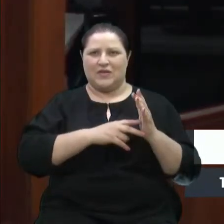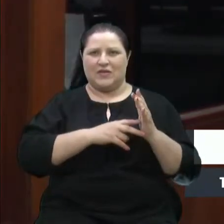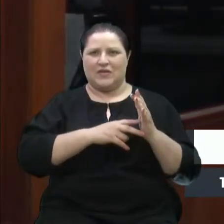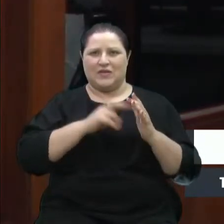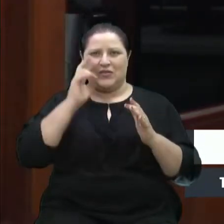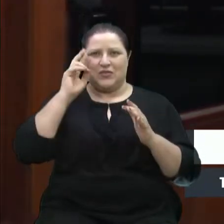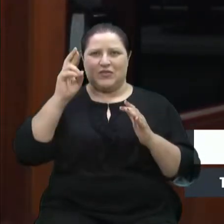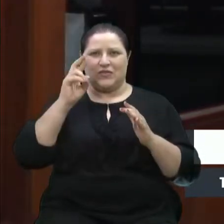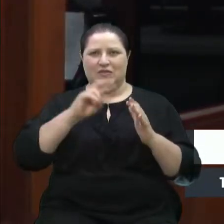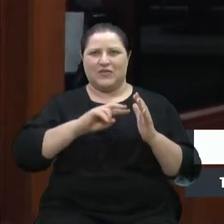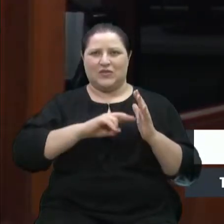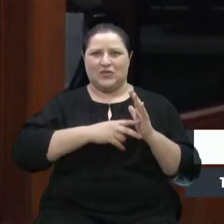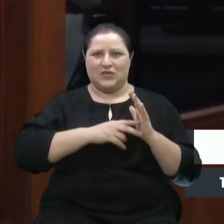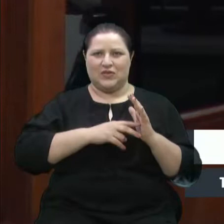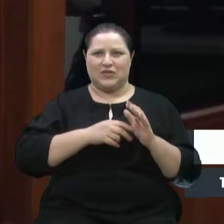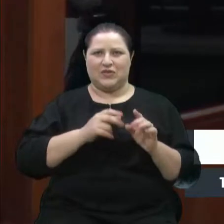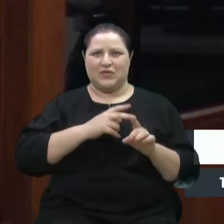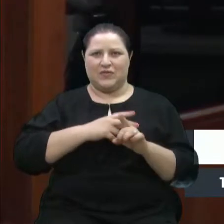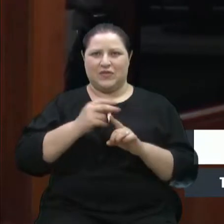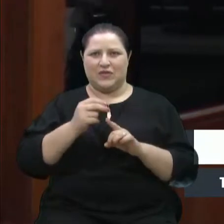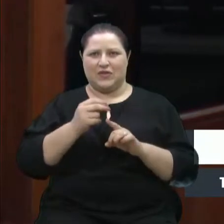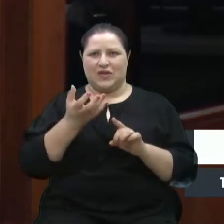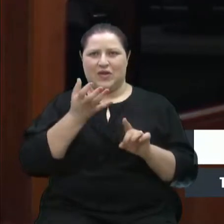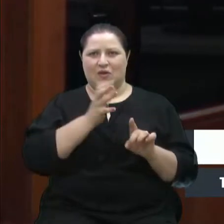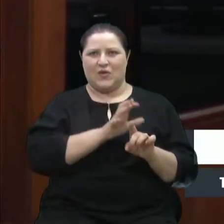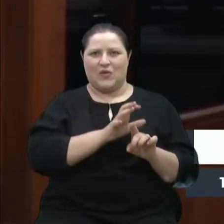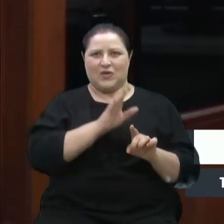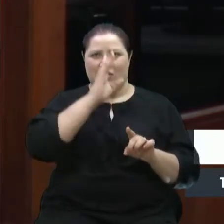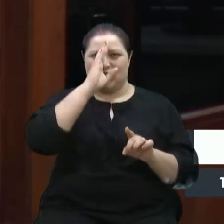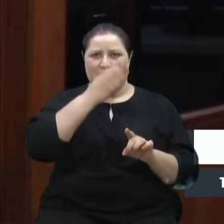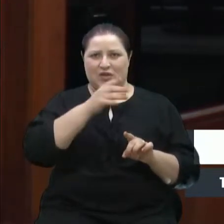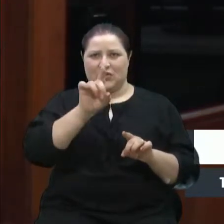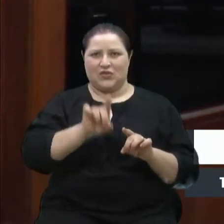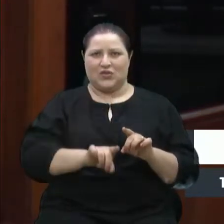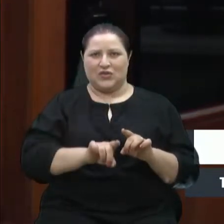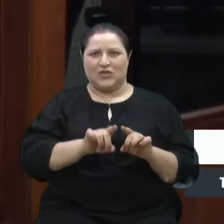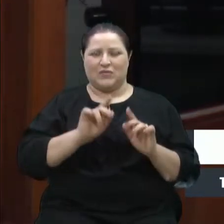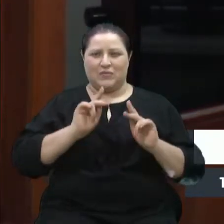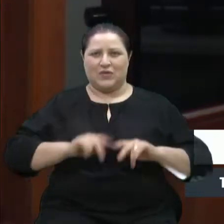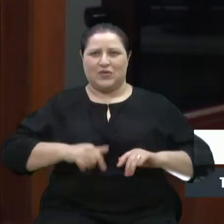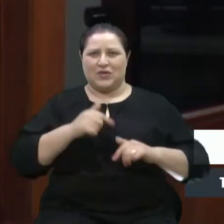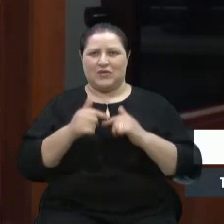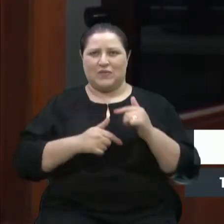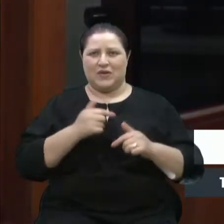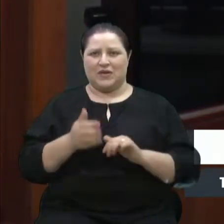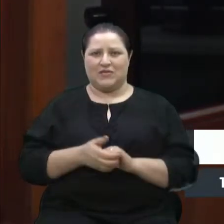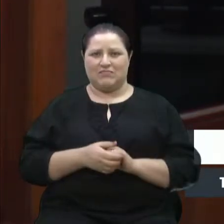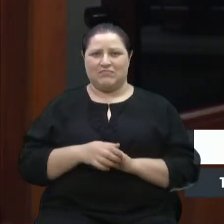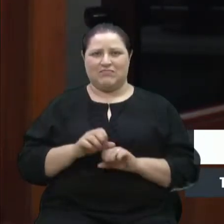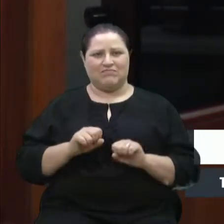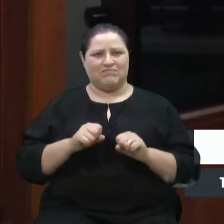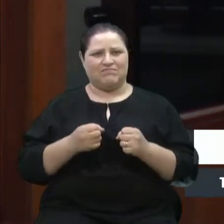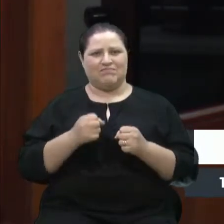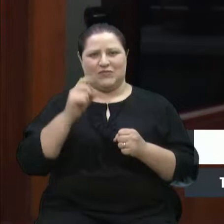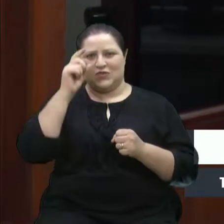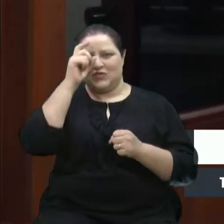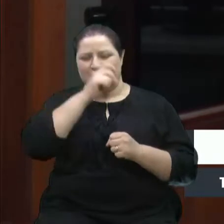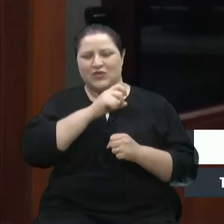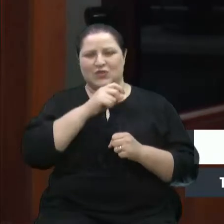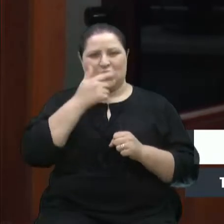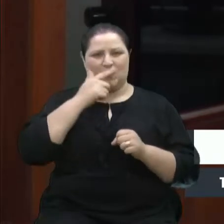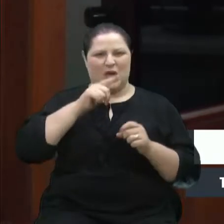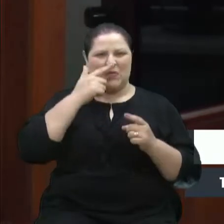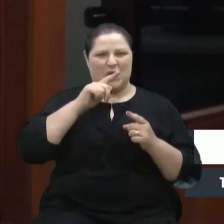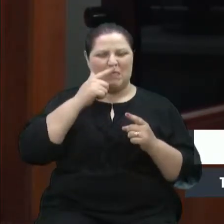tem na Vitória atacar diretamente os direitos dos trabalhadores tanto realmente conquistado programas de lutas